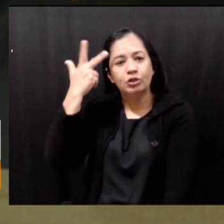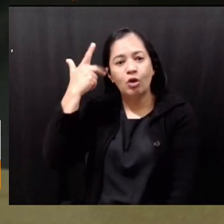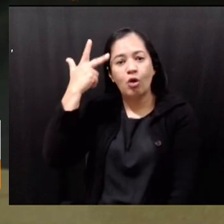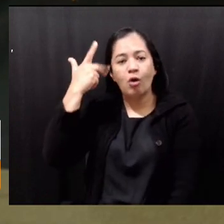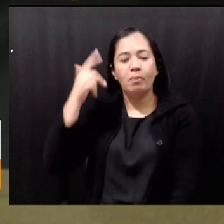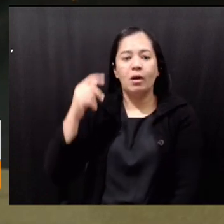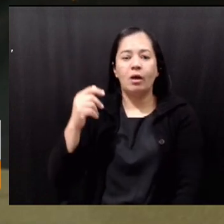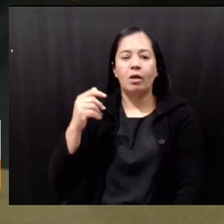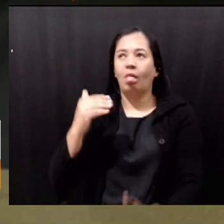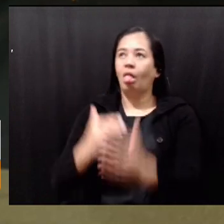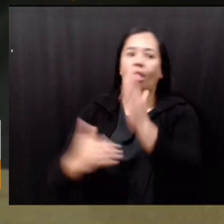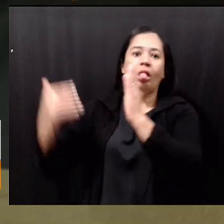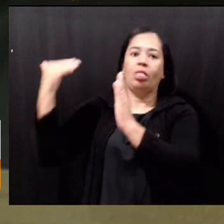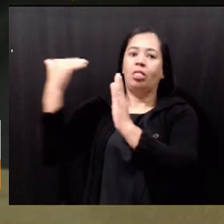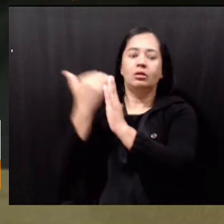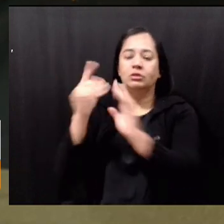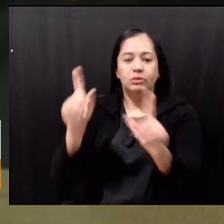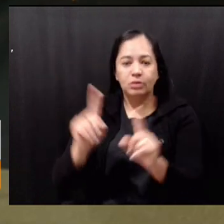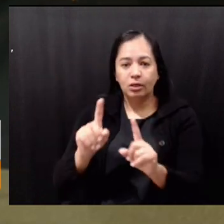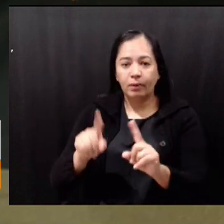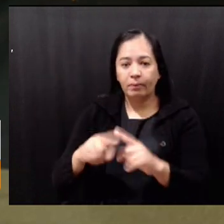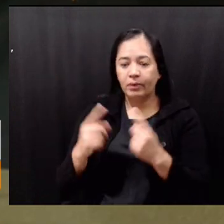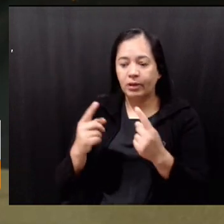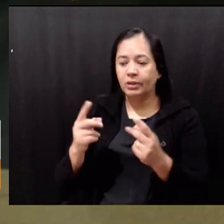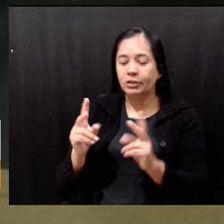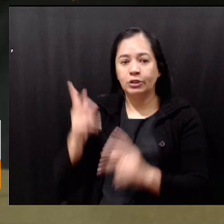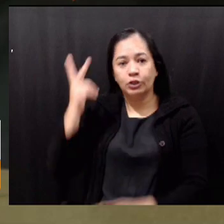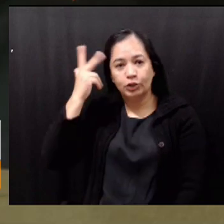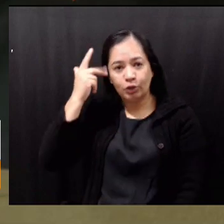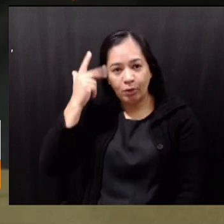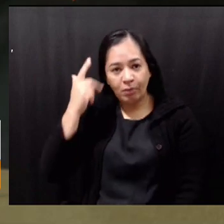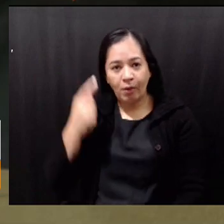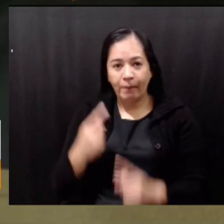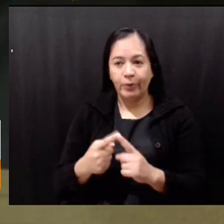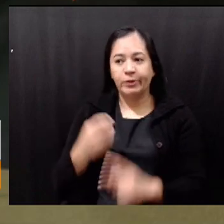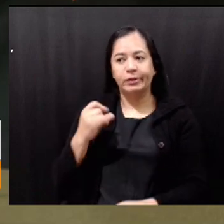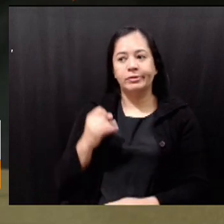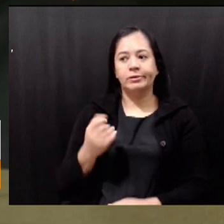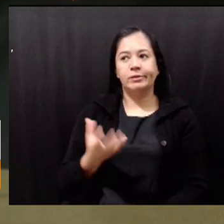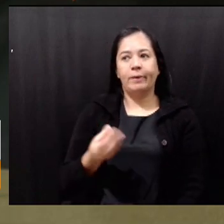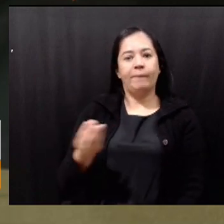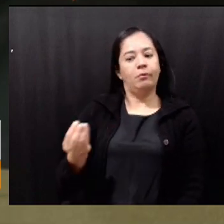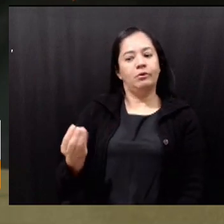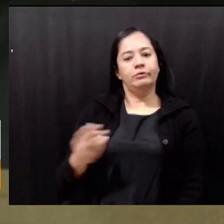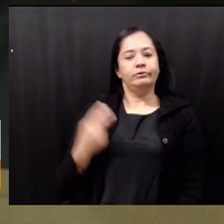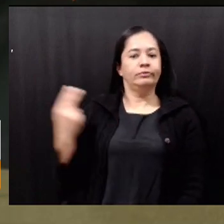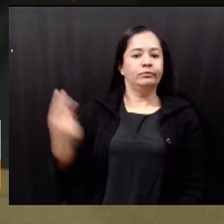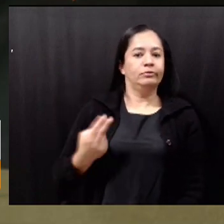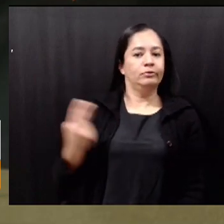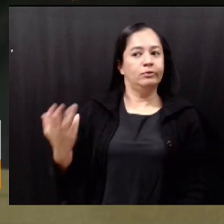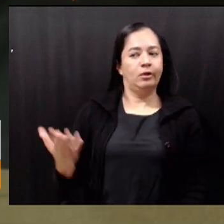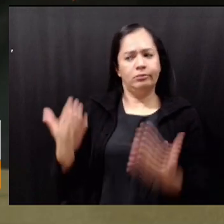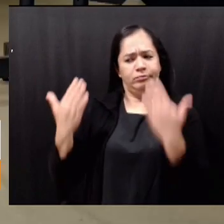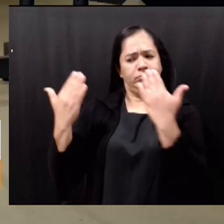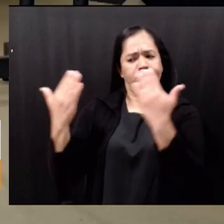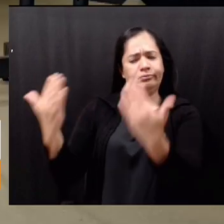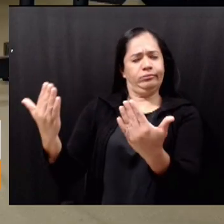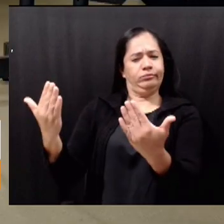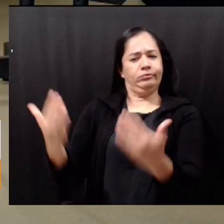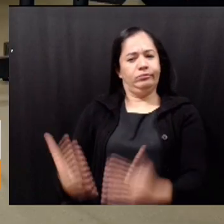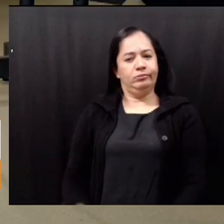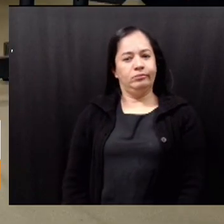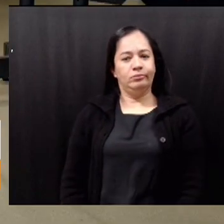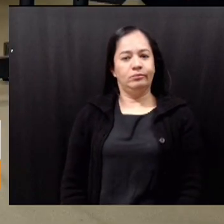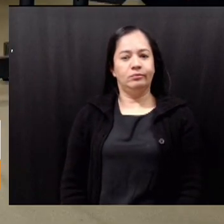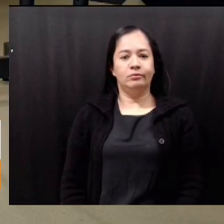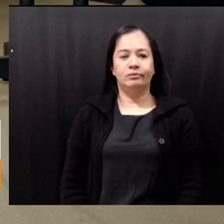exacerbada, né, porque quando a reza demais, o santo desconfia, não é? Acho que existe, todas essas nuances, né.